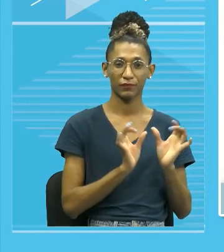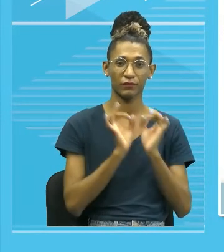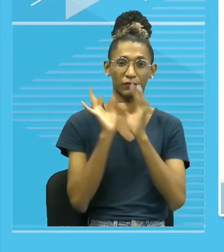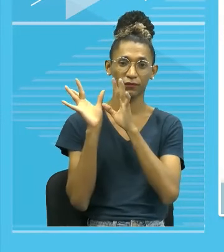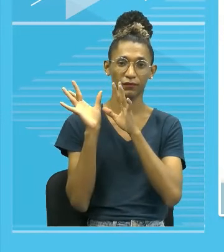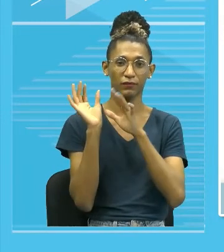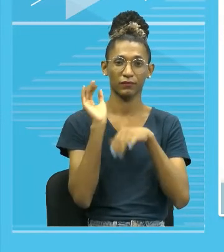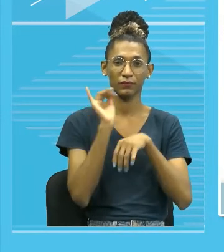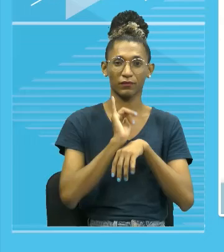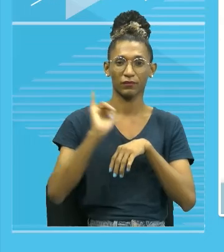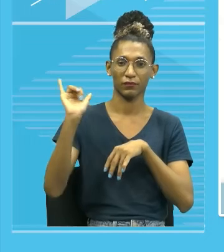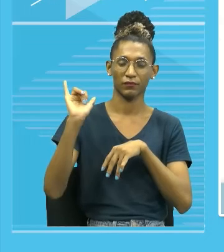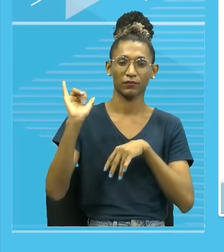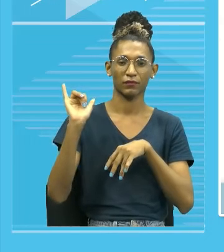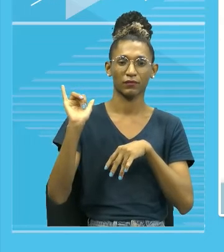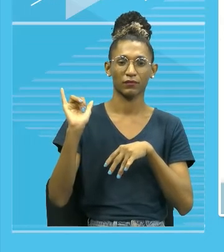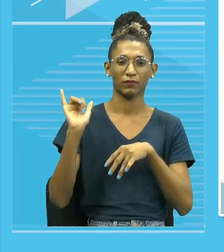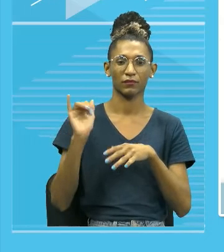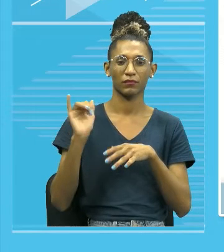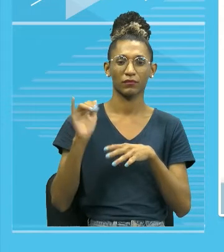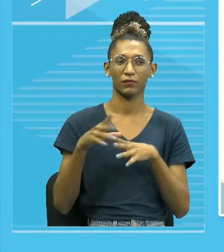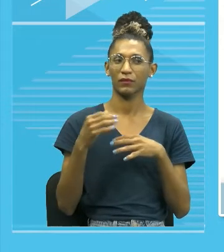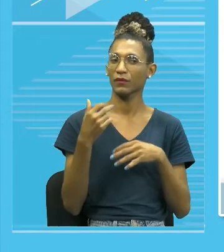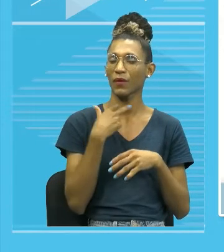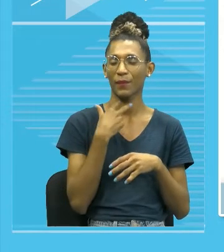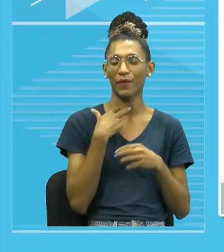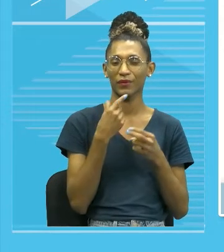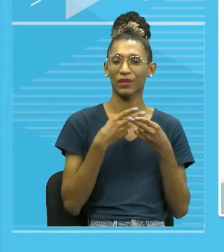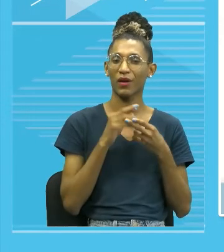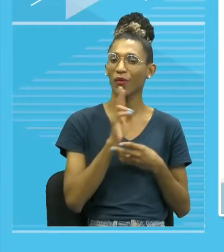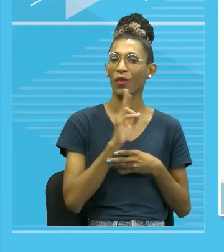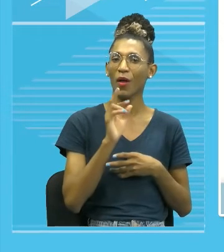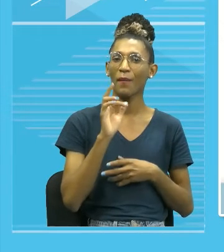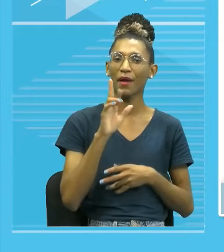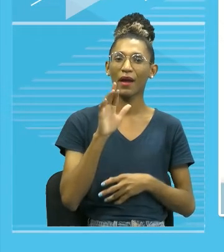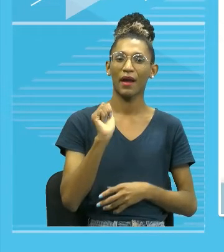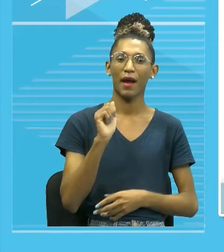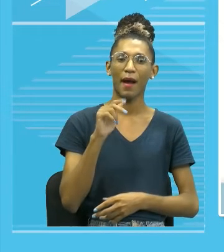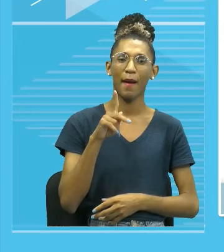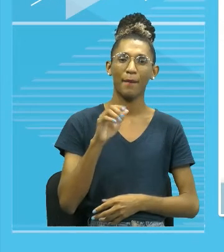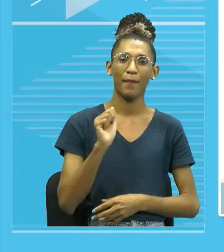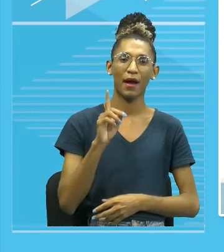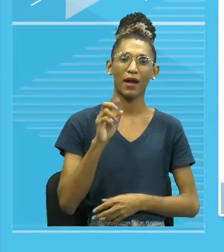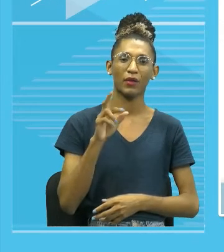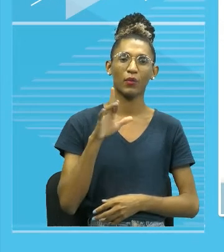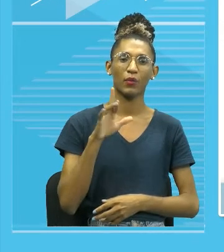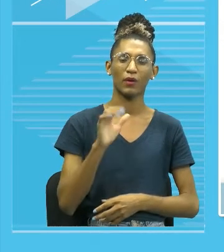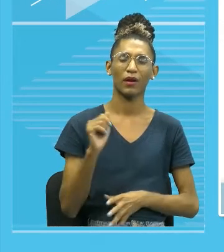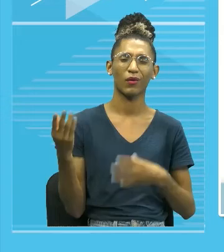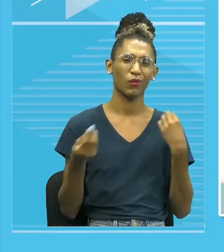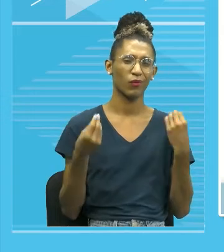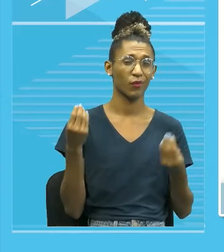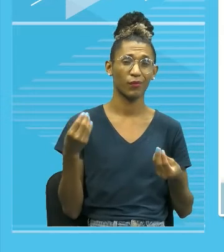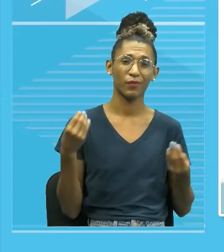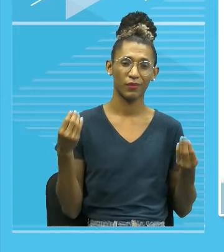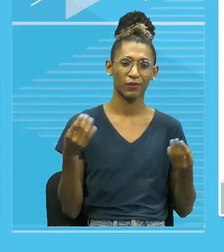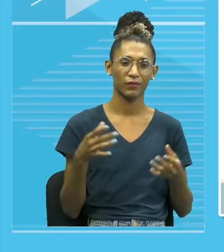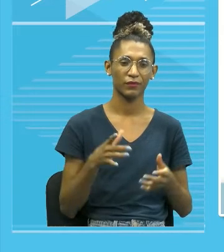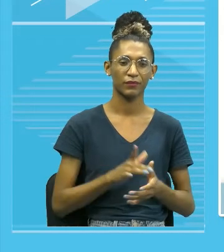o nome do produto não pode usar o nome rapadura porque tinha que pagar para alguém que registrou o nome fora você já imaginou